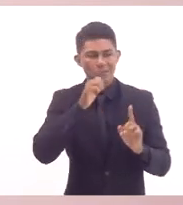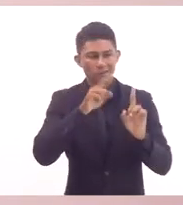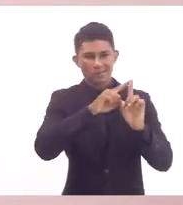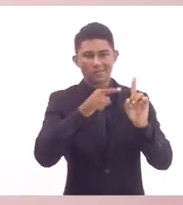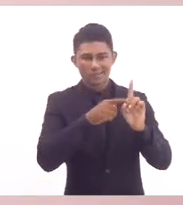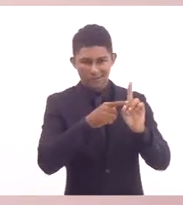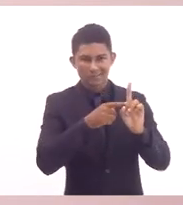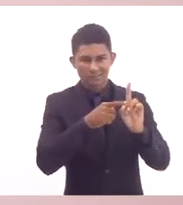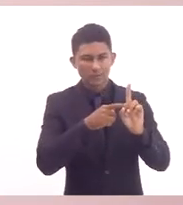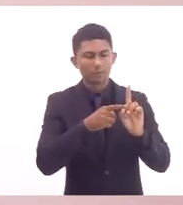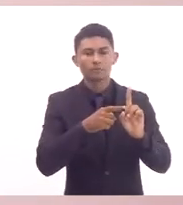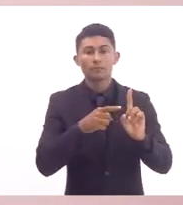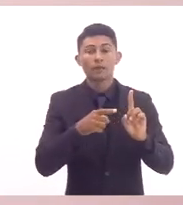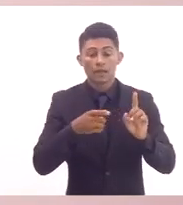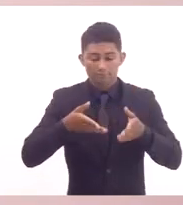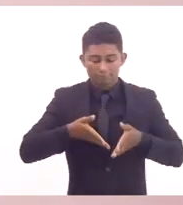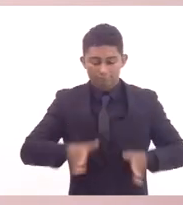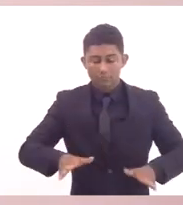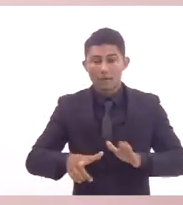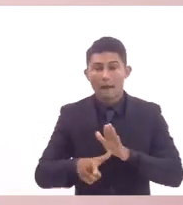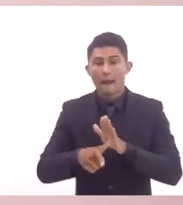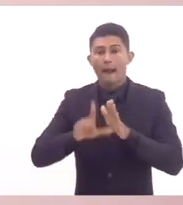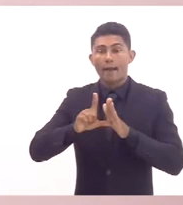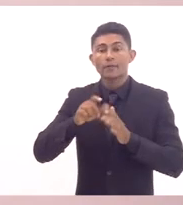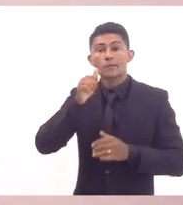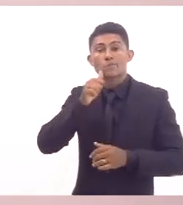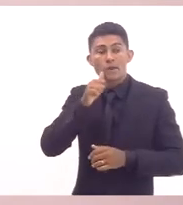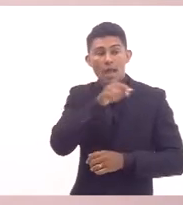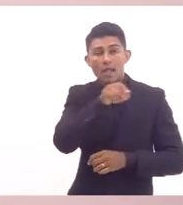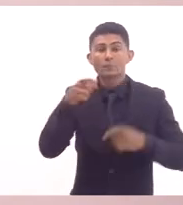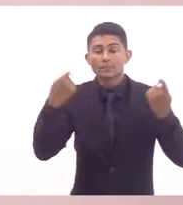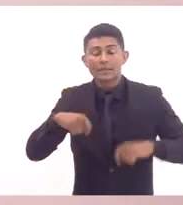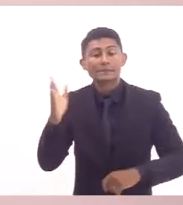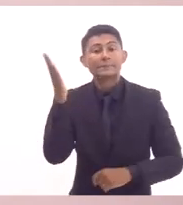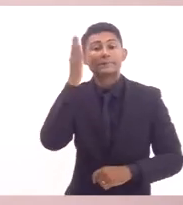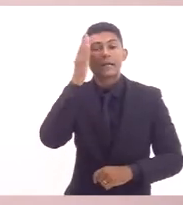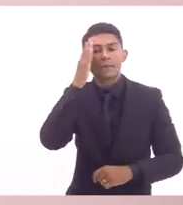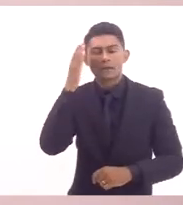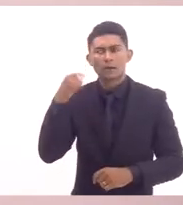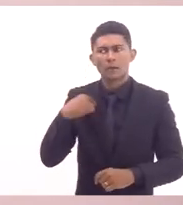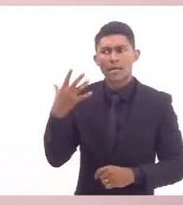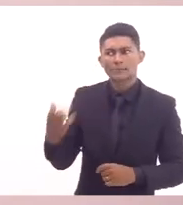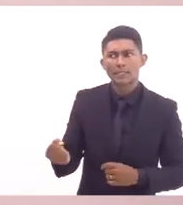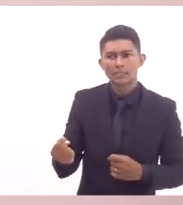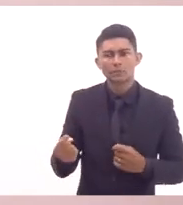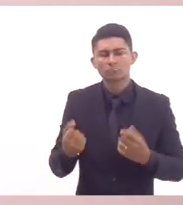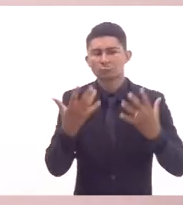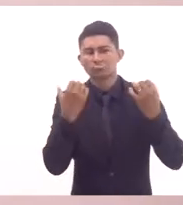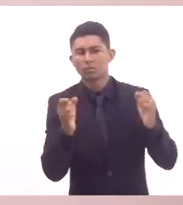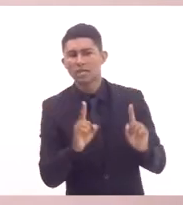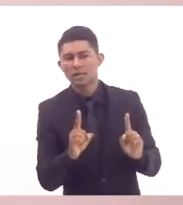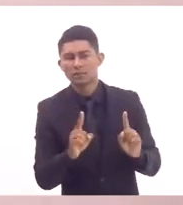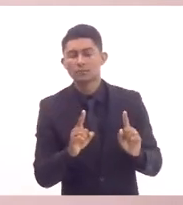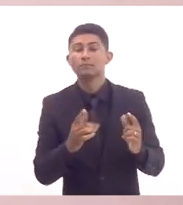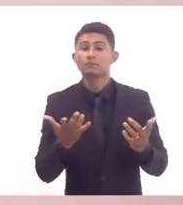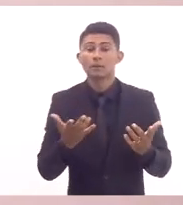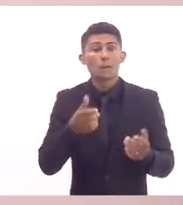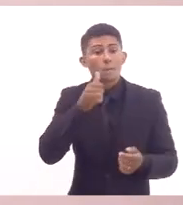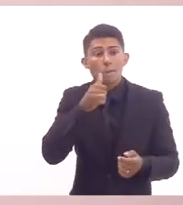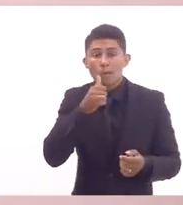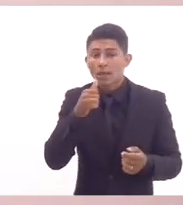saberem o que elas podem Não consentir elas não sabem na por não saberem